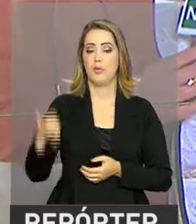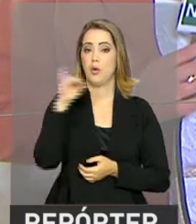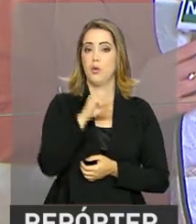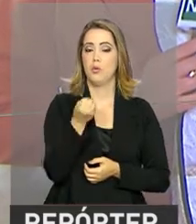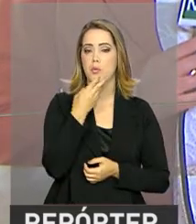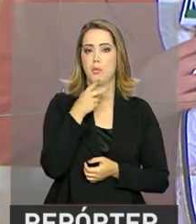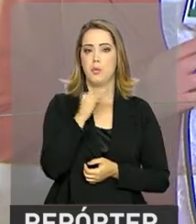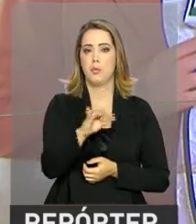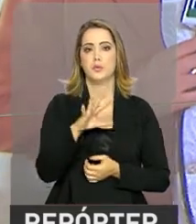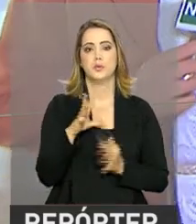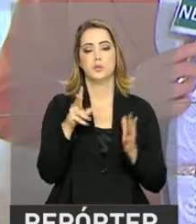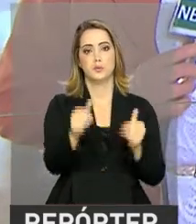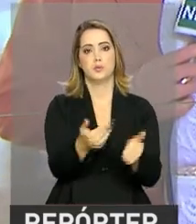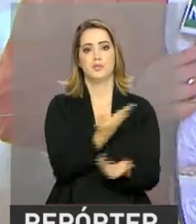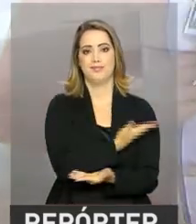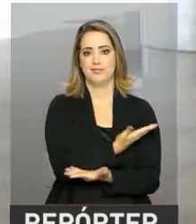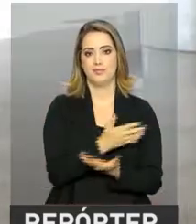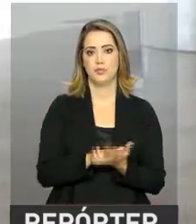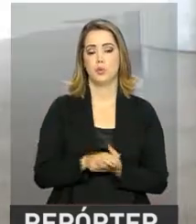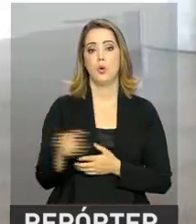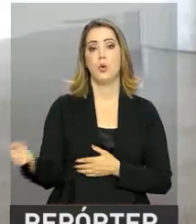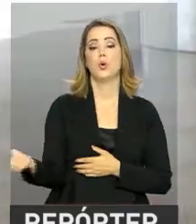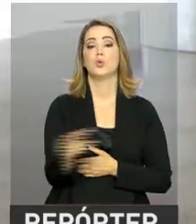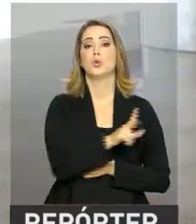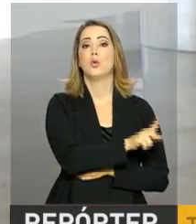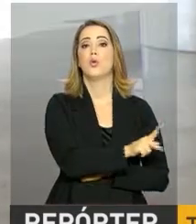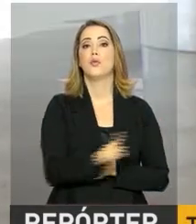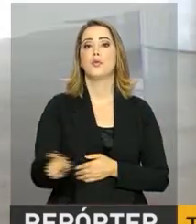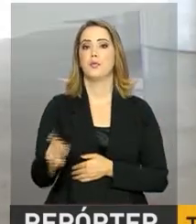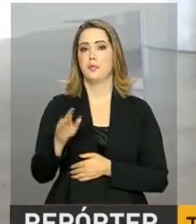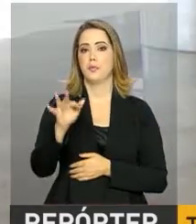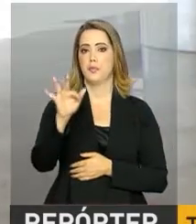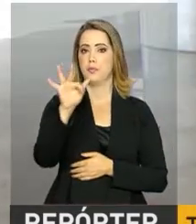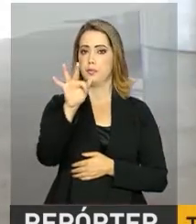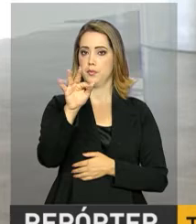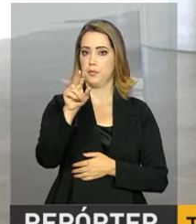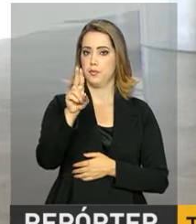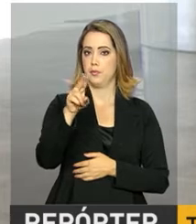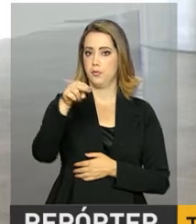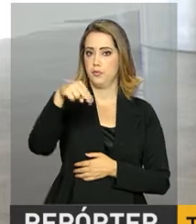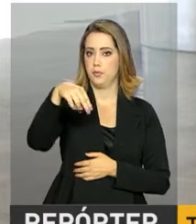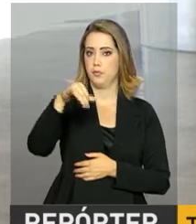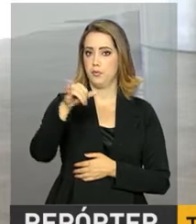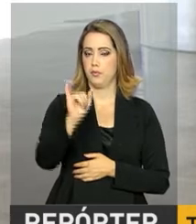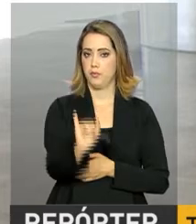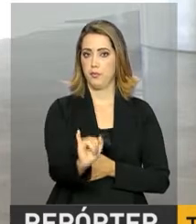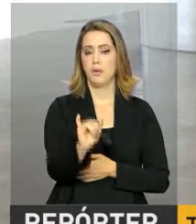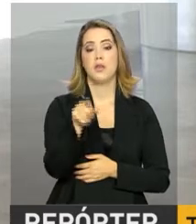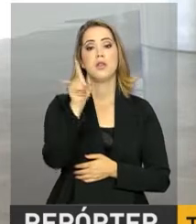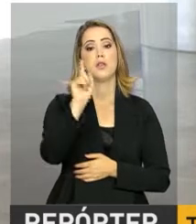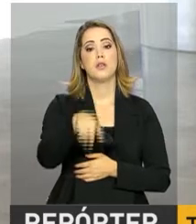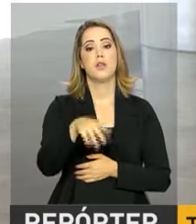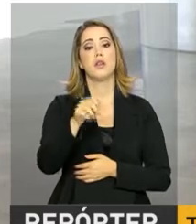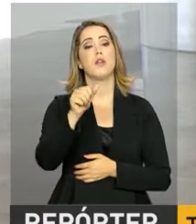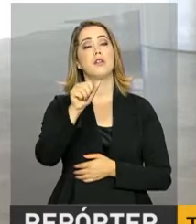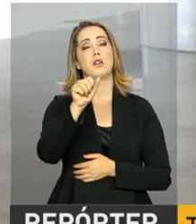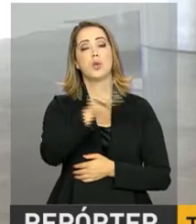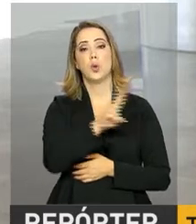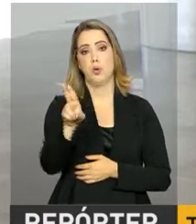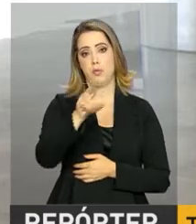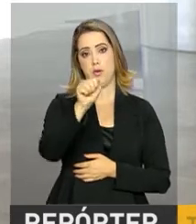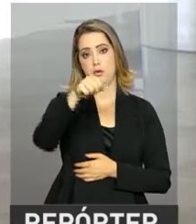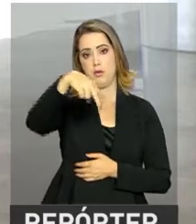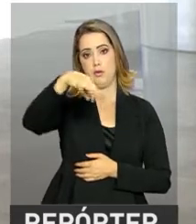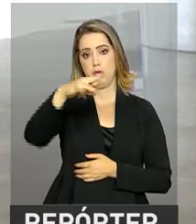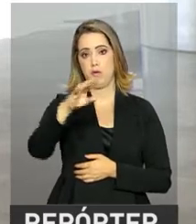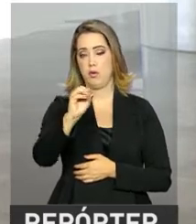Renata. Bom dia a todos. O novo presidente da FUNAI, a Fundação Nacional do Índio, é Antônio Fernandes Toninho Costa. Ele é formado